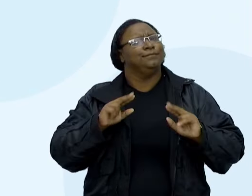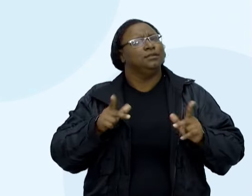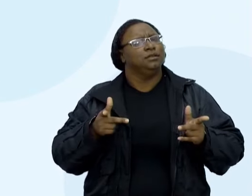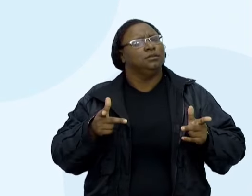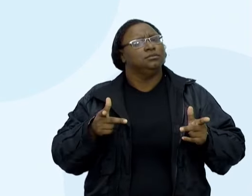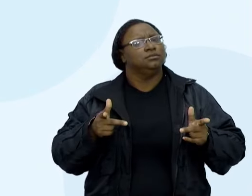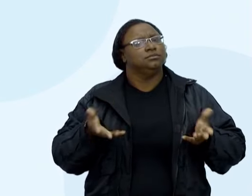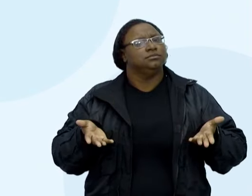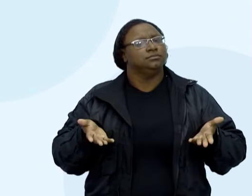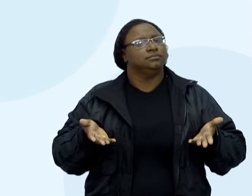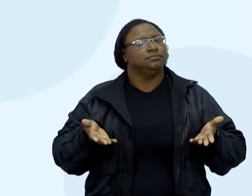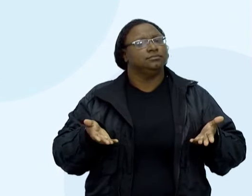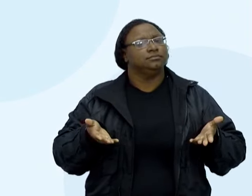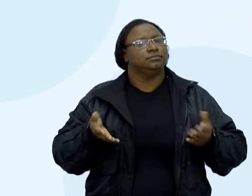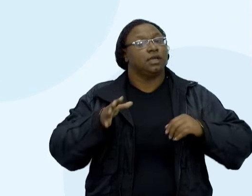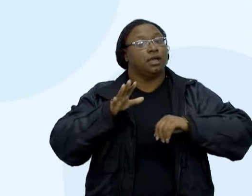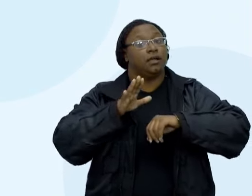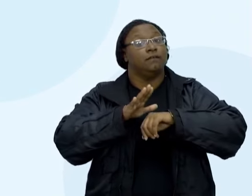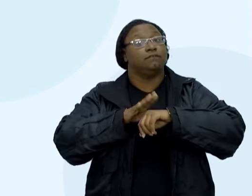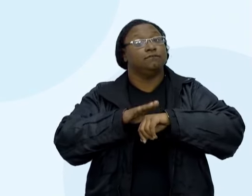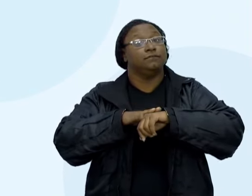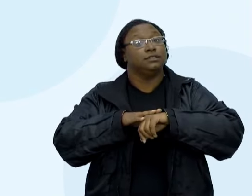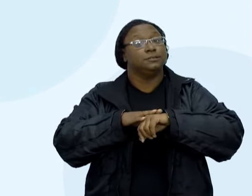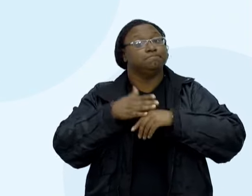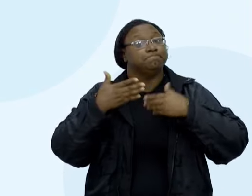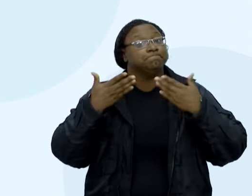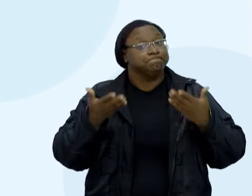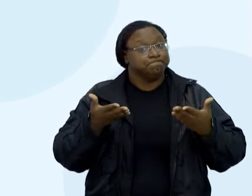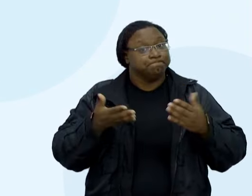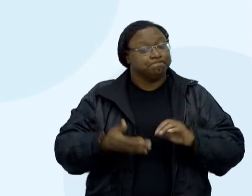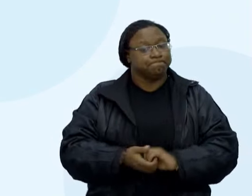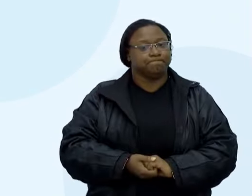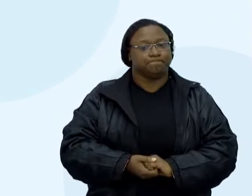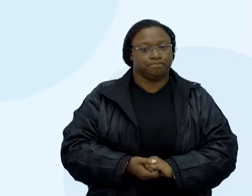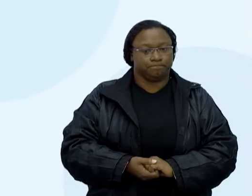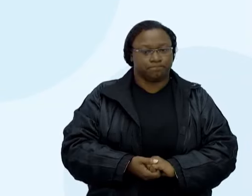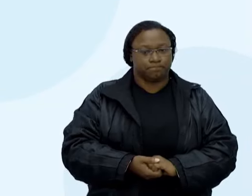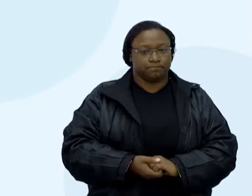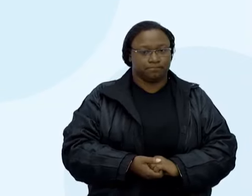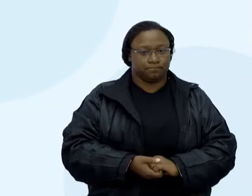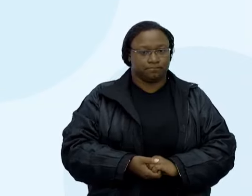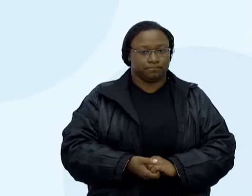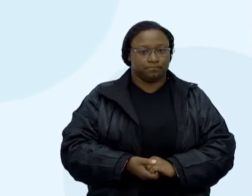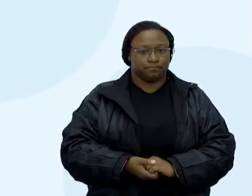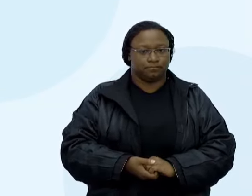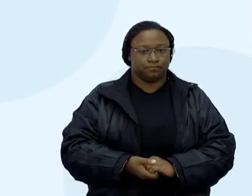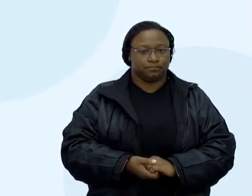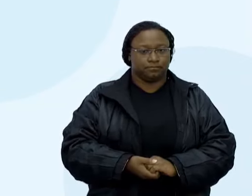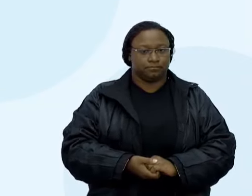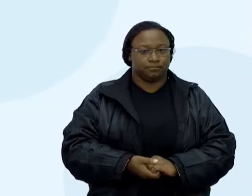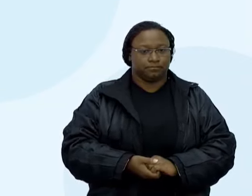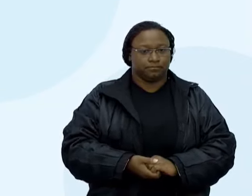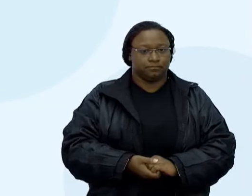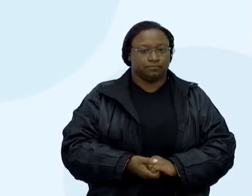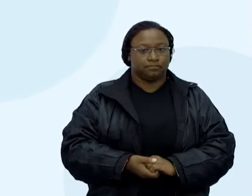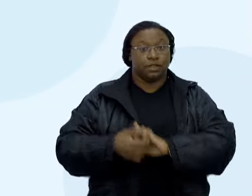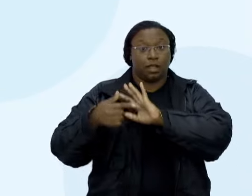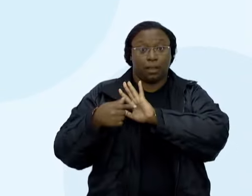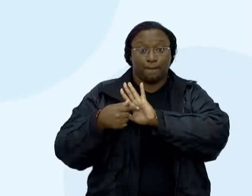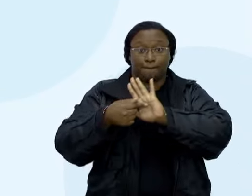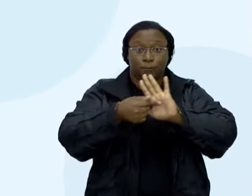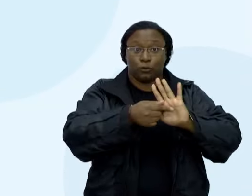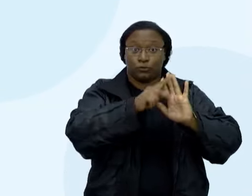verdade? E aí a gente vai fazer o seguinte, ó. A gente vai fazer aqui agora uma coisa que é apresentar o